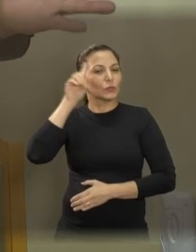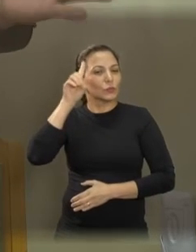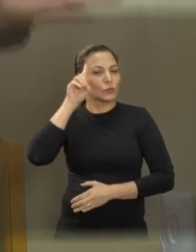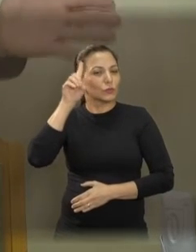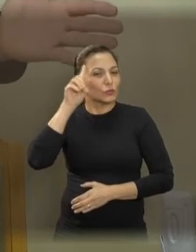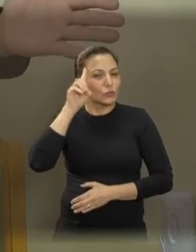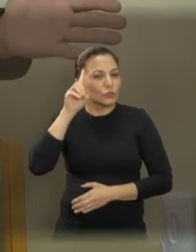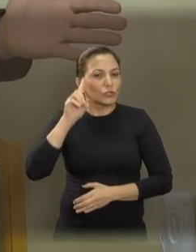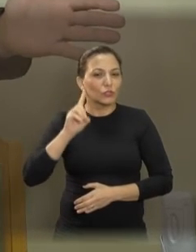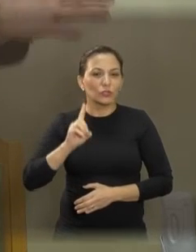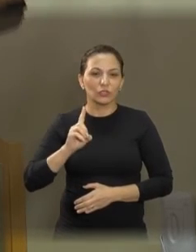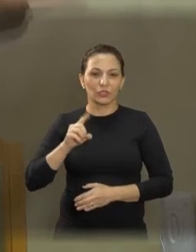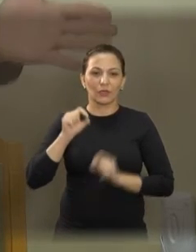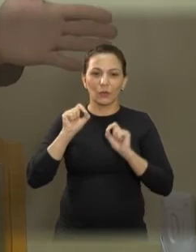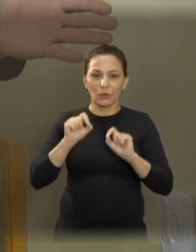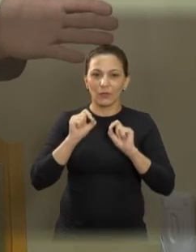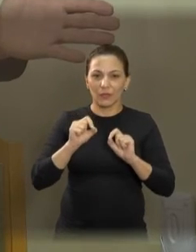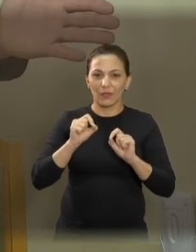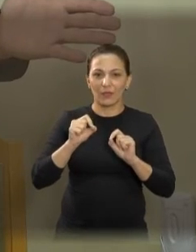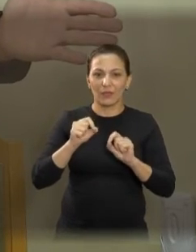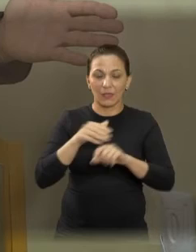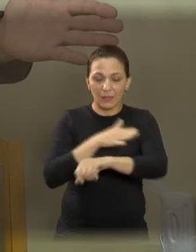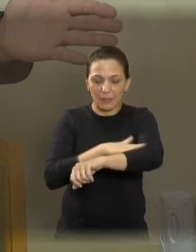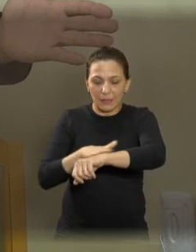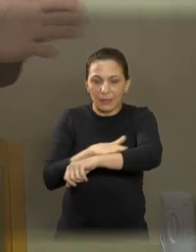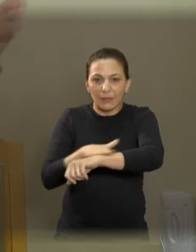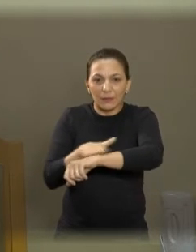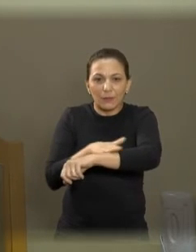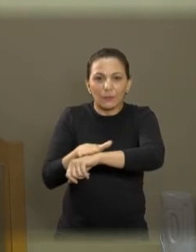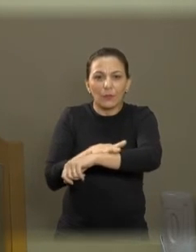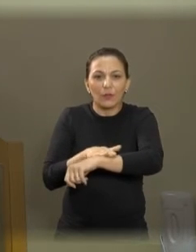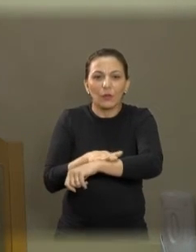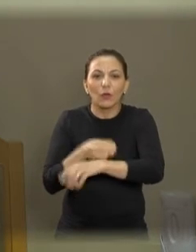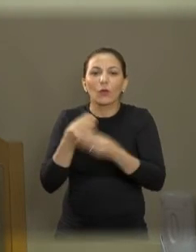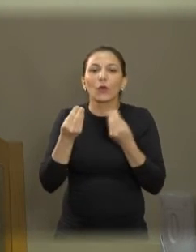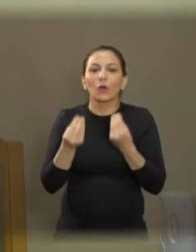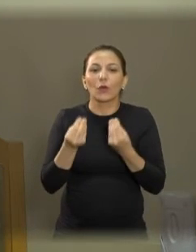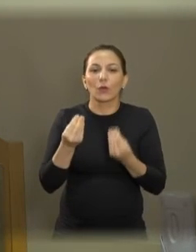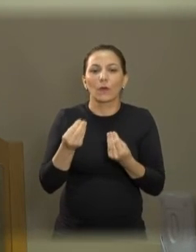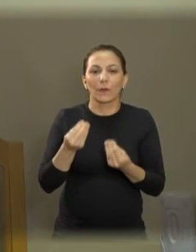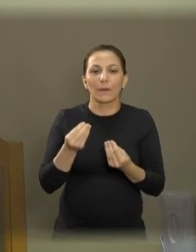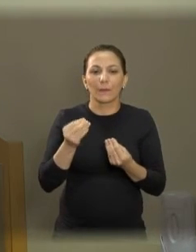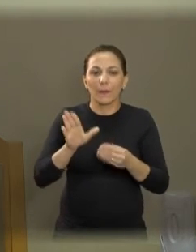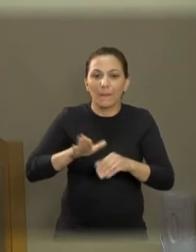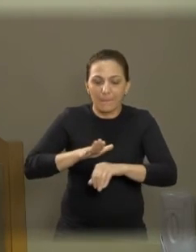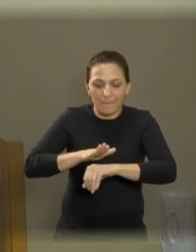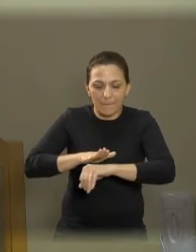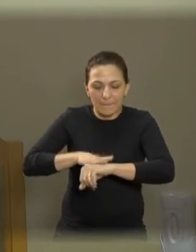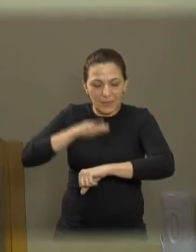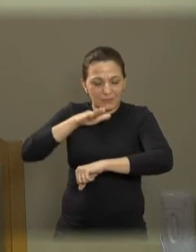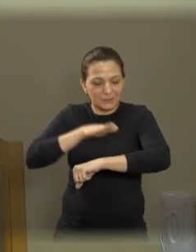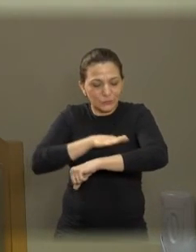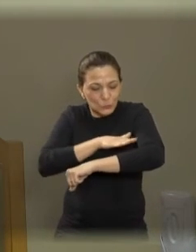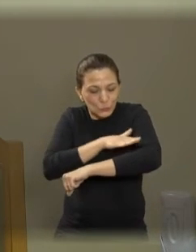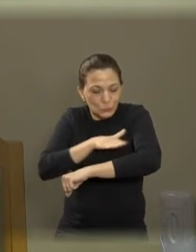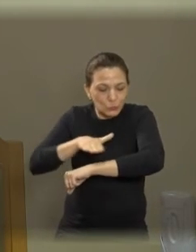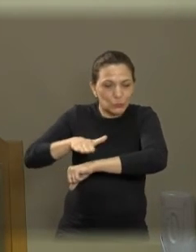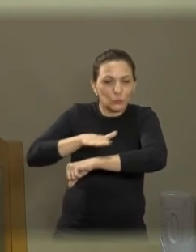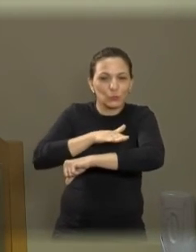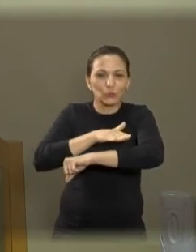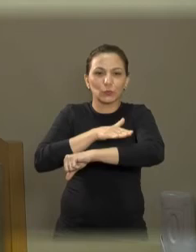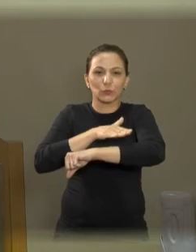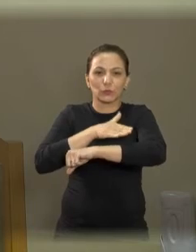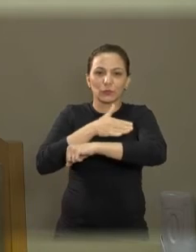aqui na sala produz um creme na superfície da pele. Então eu posso colocar extra esse creme. Então eu vou